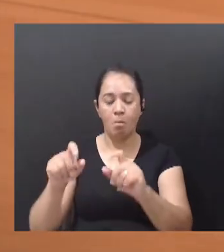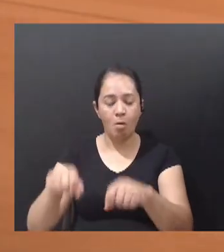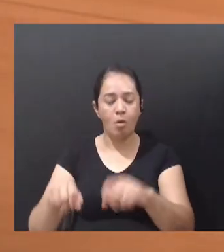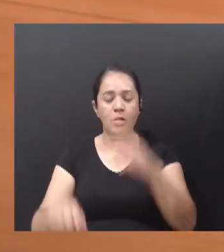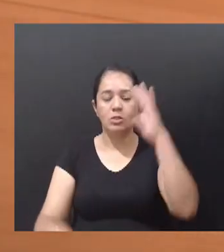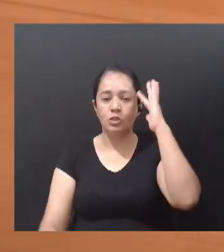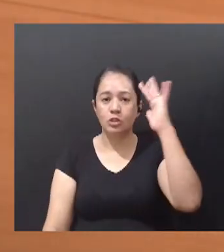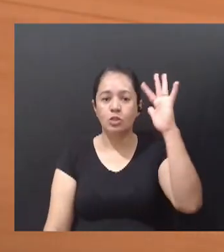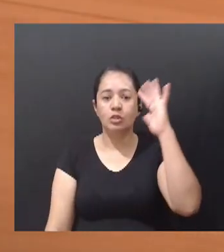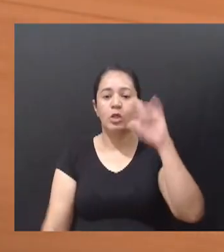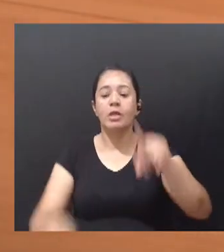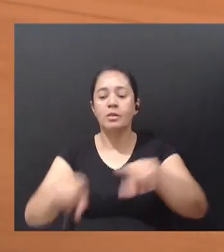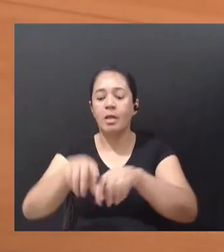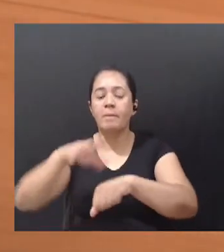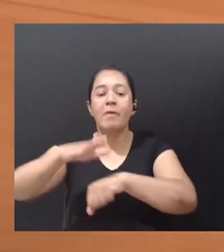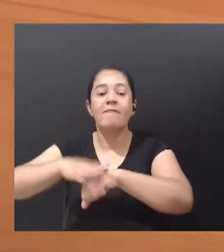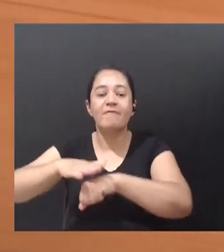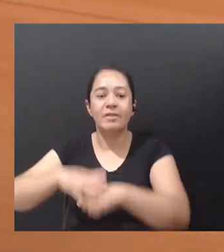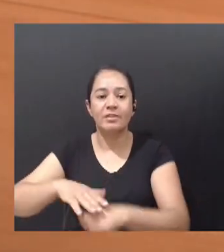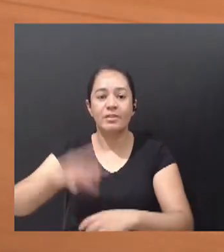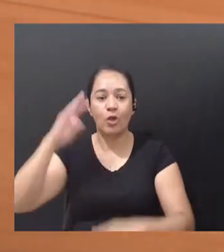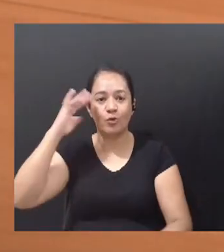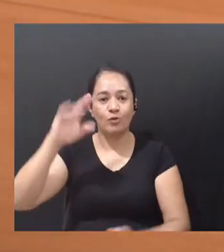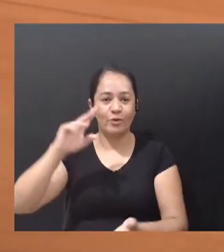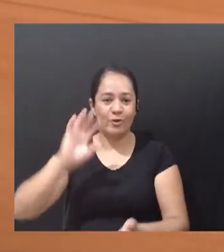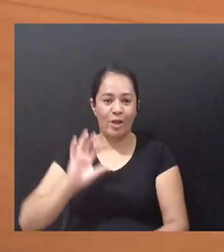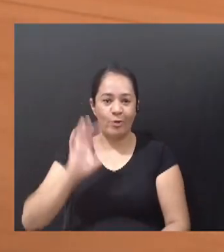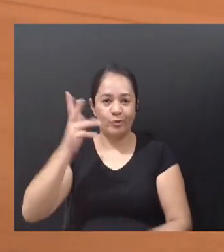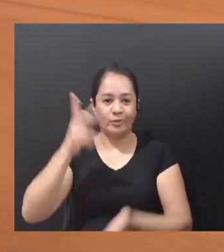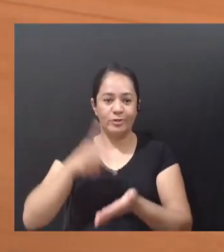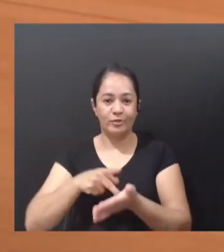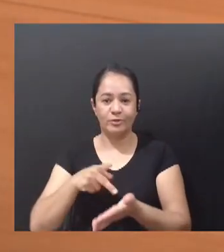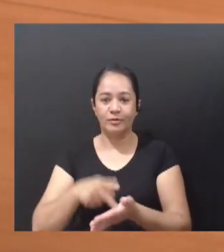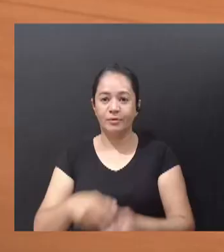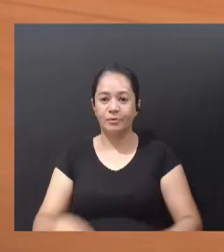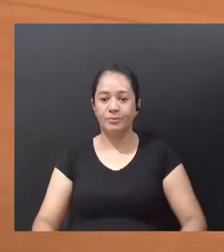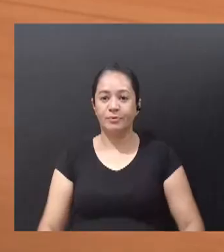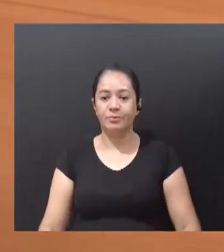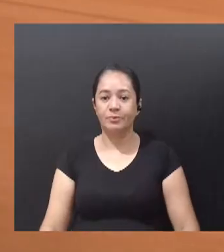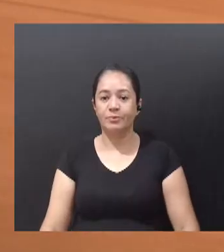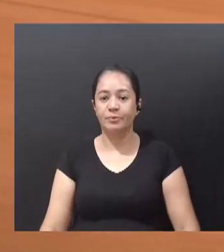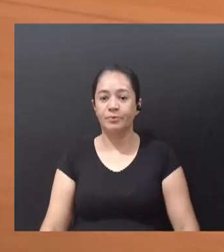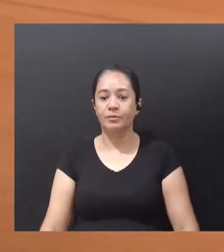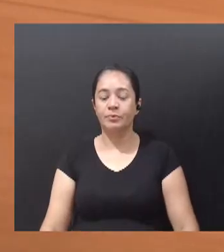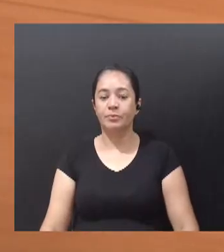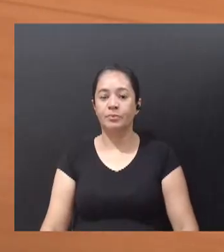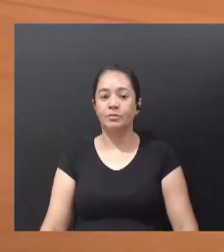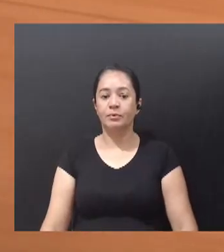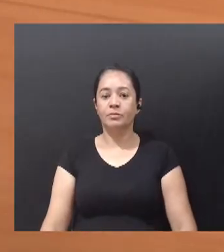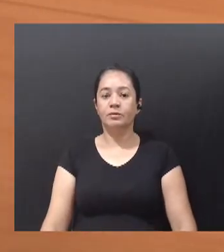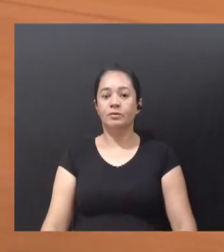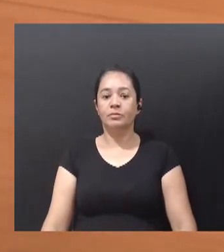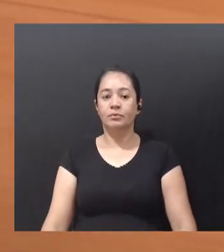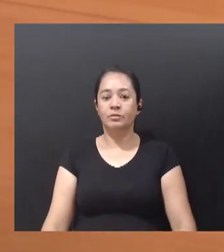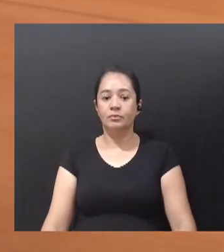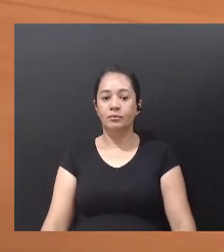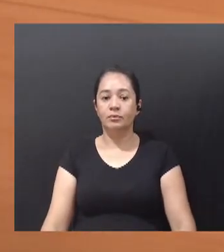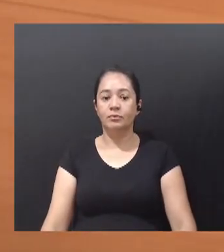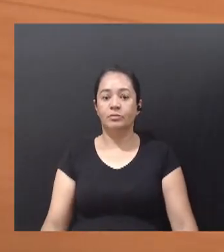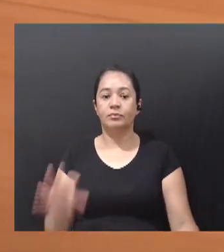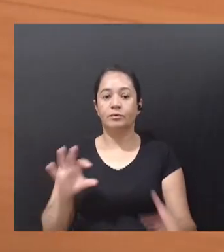realizar o sonho, que é o que a gente tá fazendo hoje em dia, tá ligado? É o que o Conexões